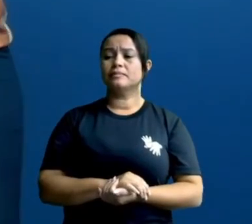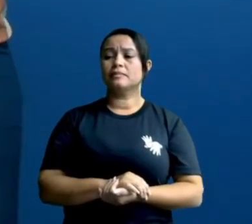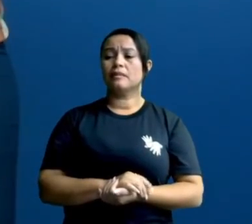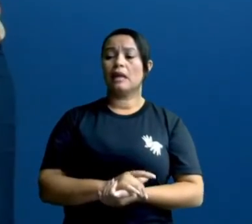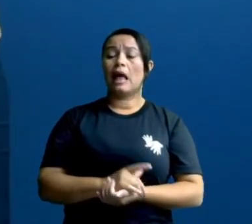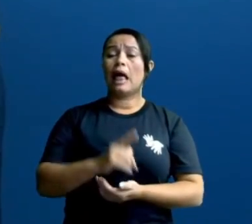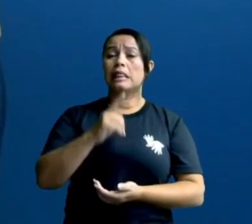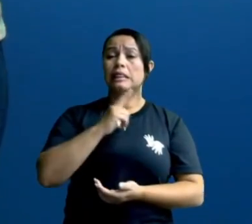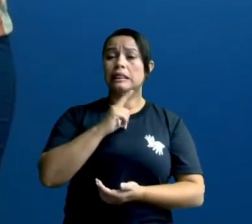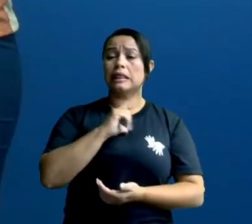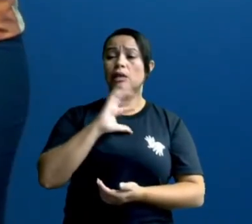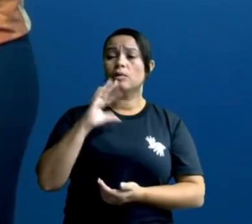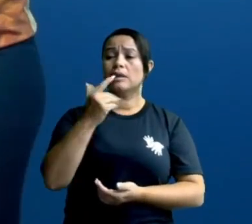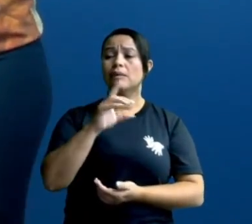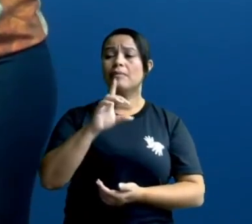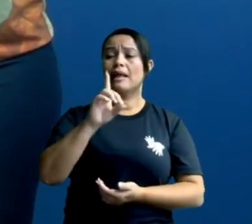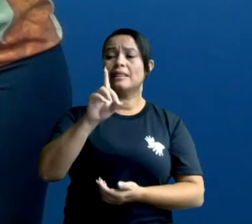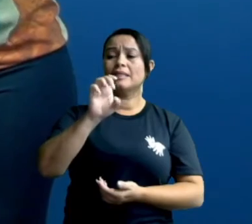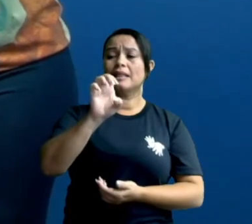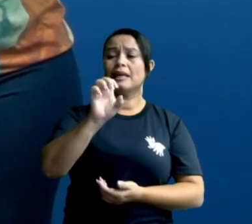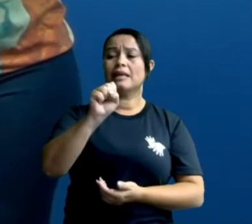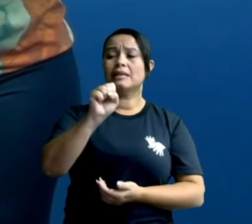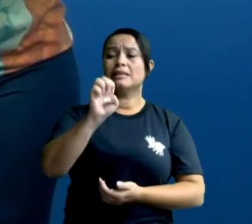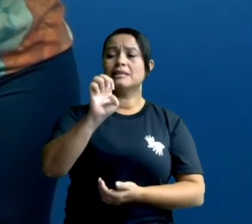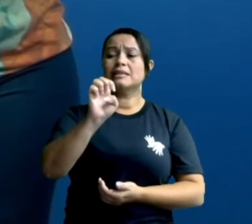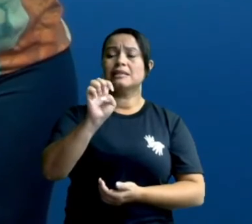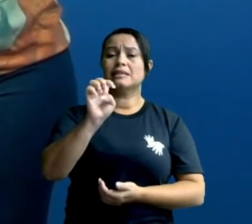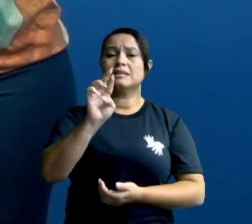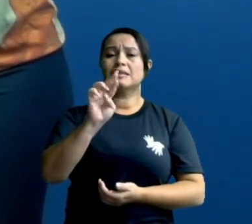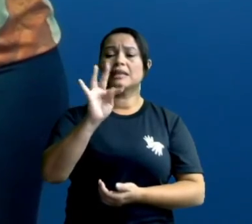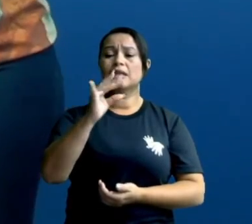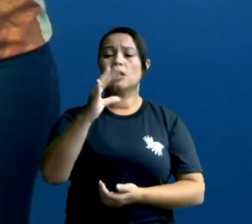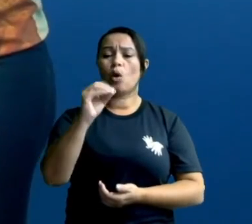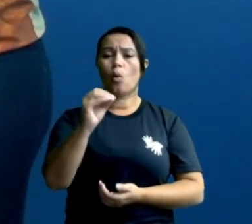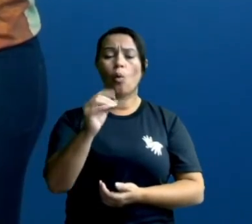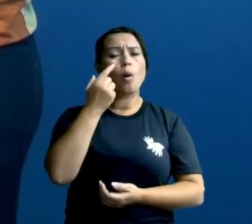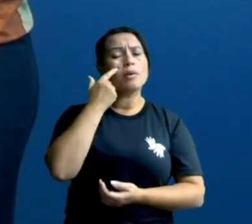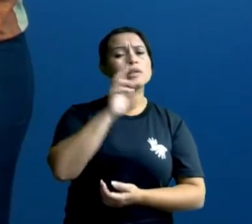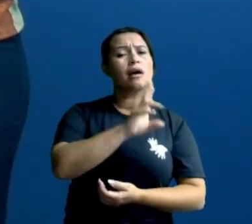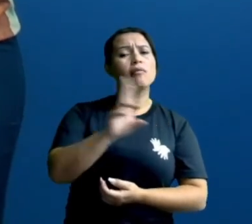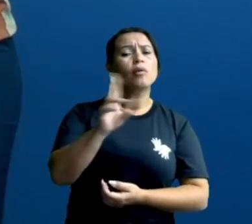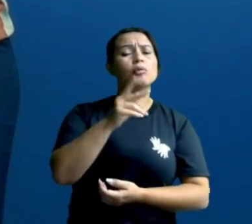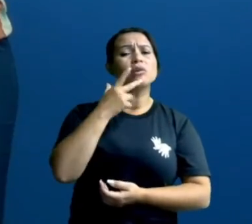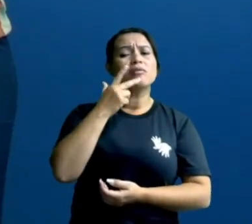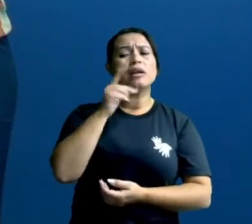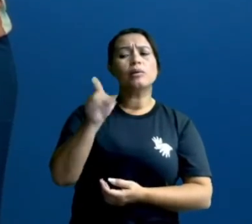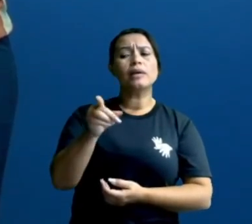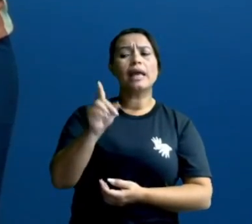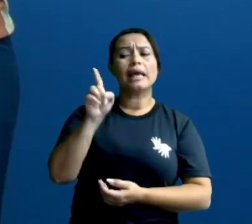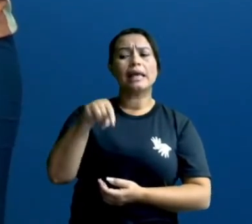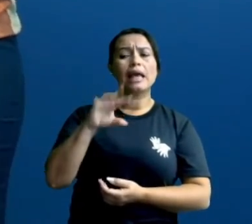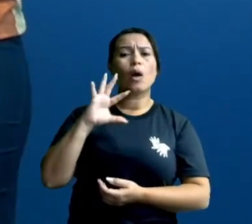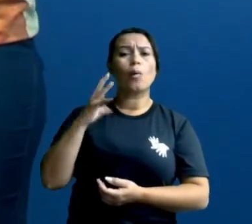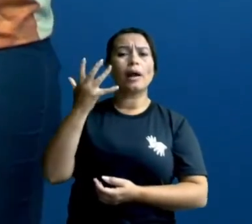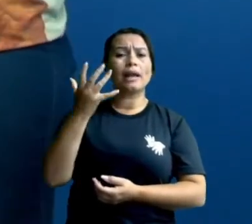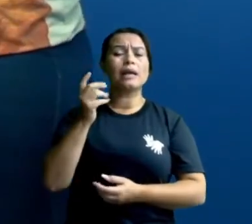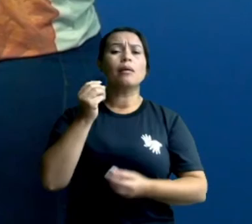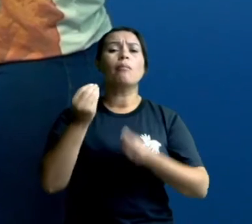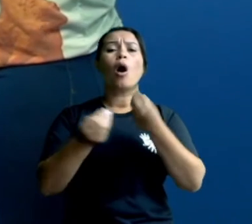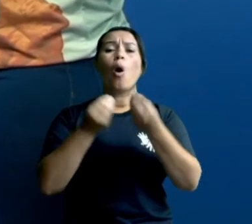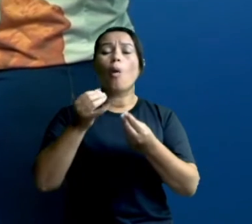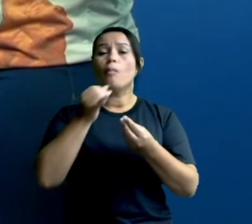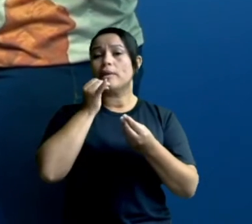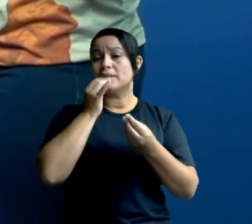o clima desértico contra o clima para aquecer a gente e aí o nome já diz né o clima presente no deserto